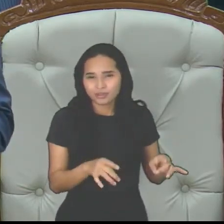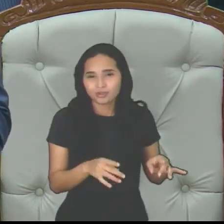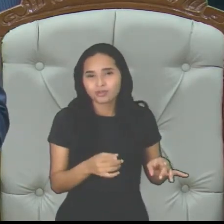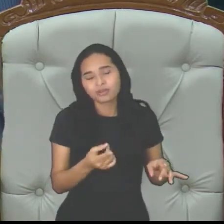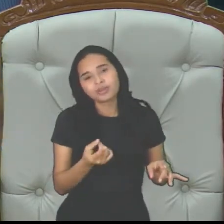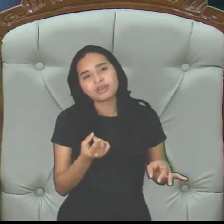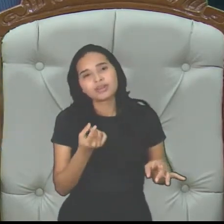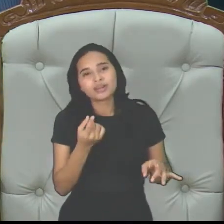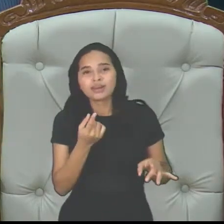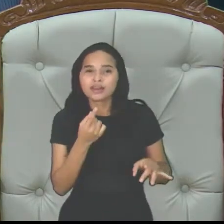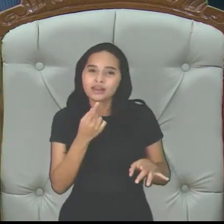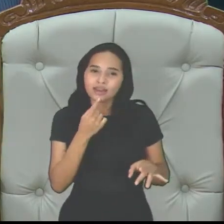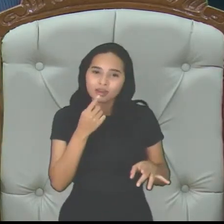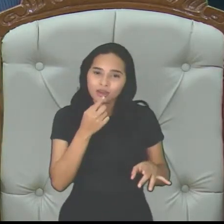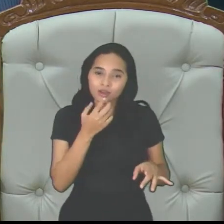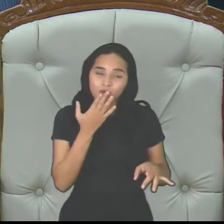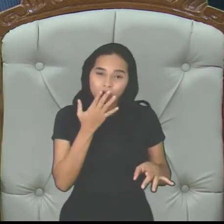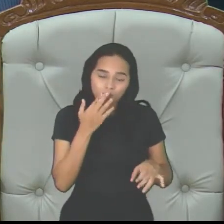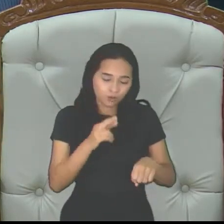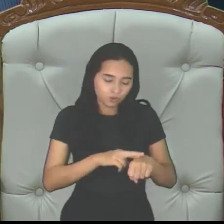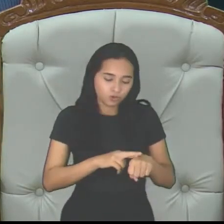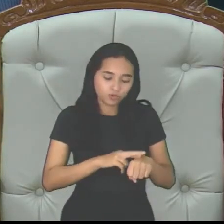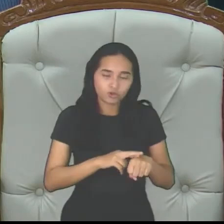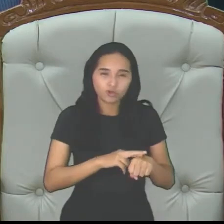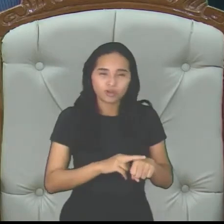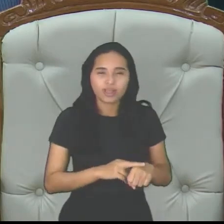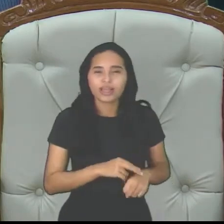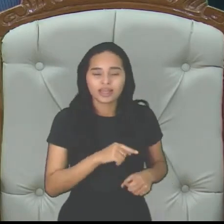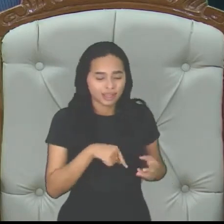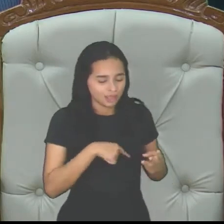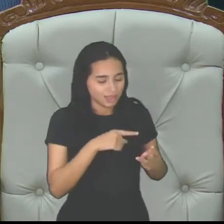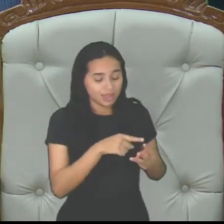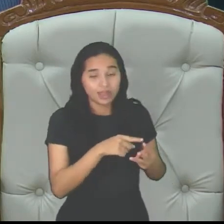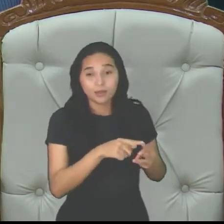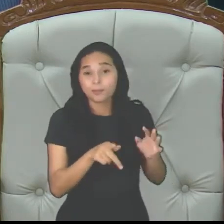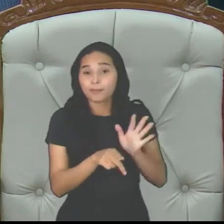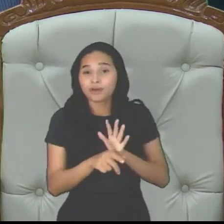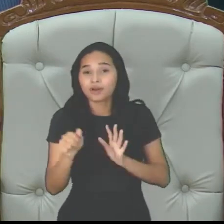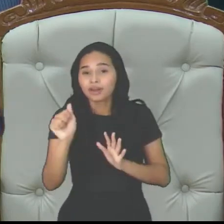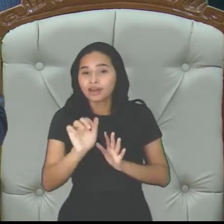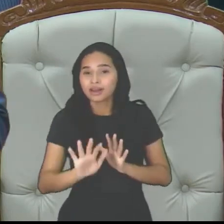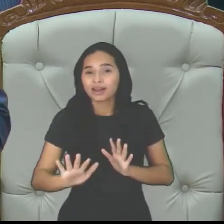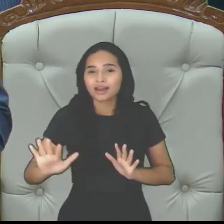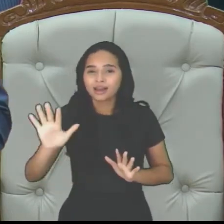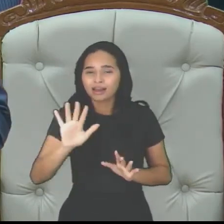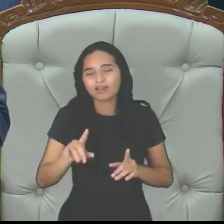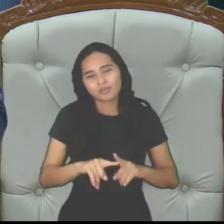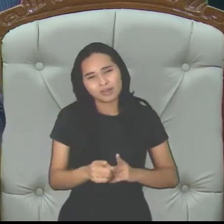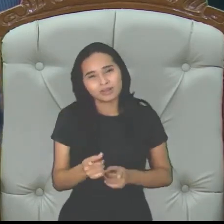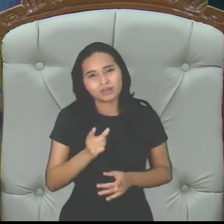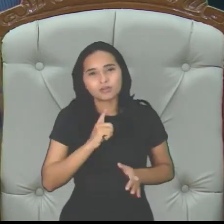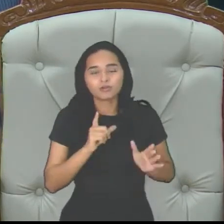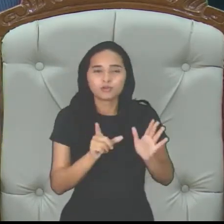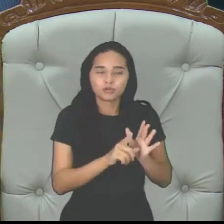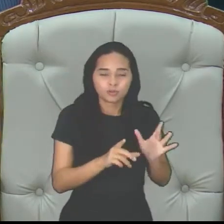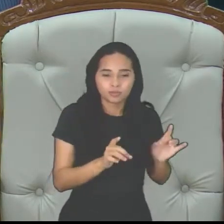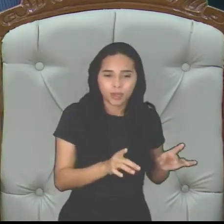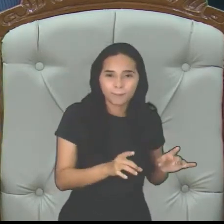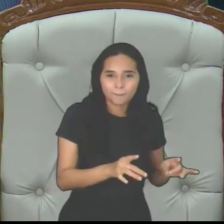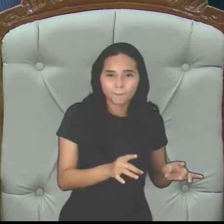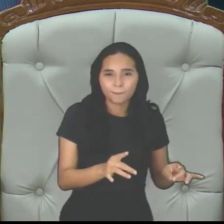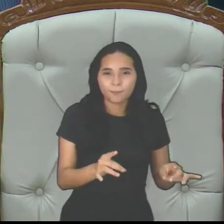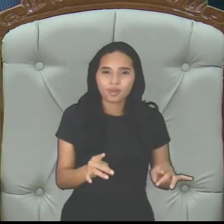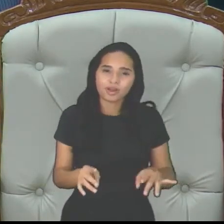que Lídia era asiática, mas ela tinha uma sucursal em Filipos, e ali ela